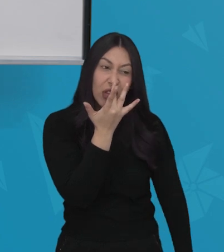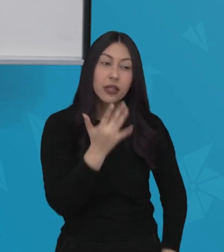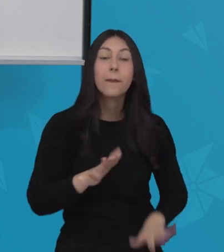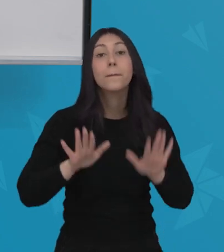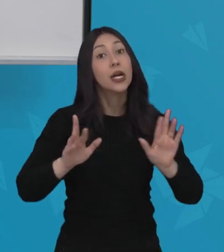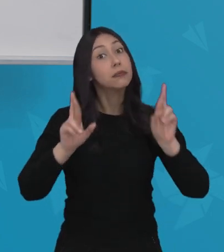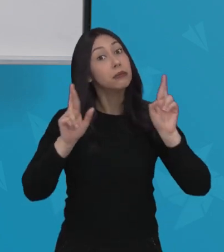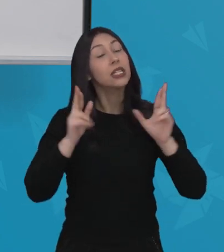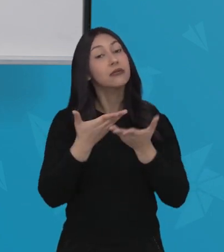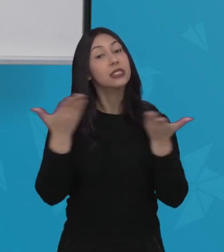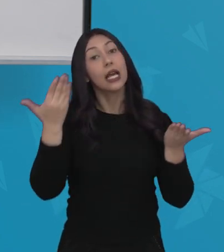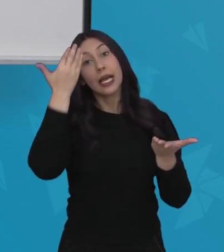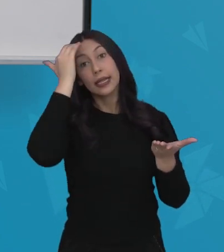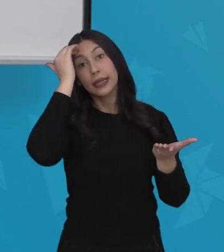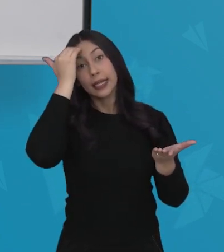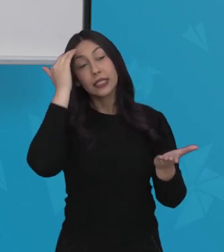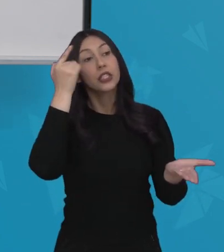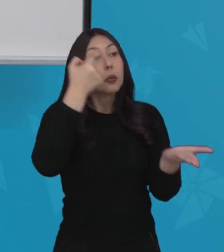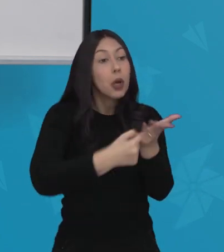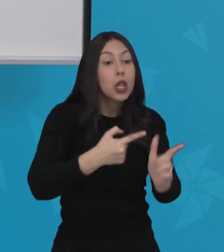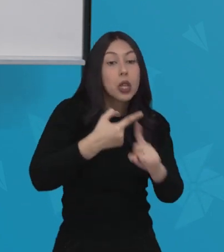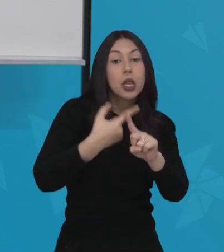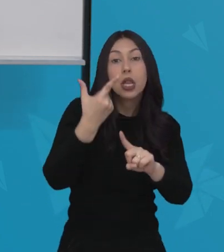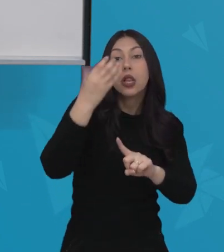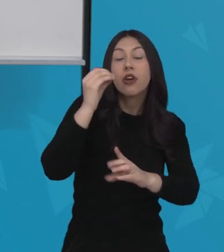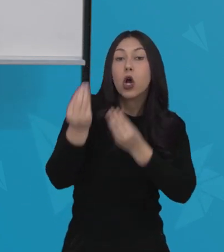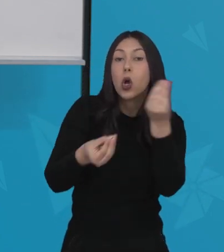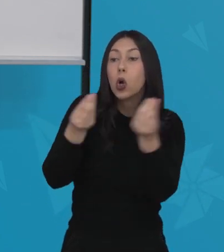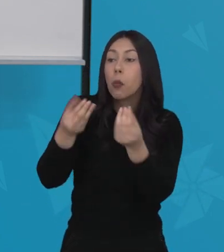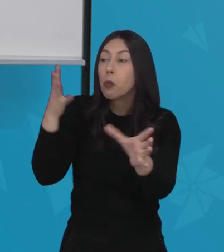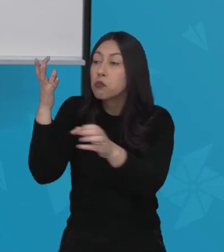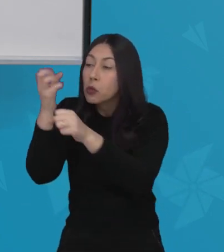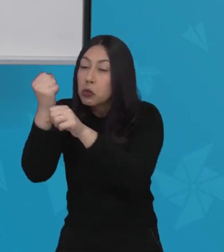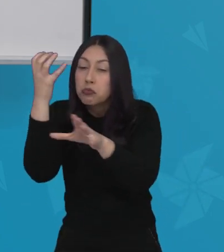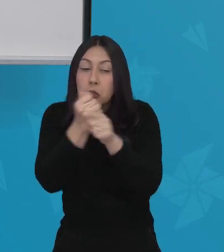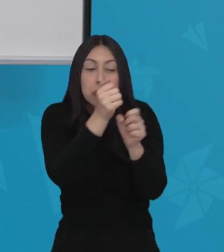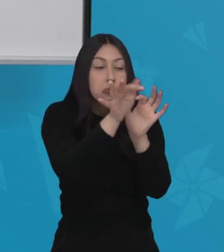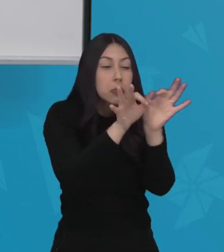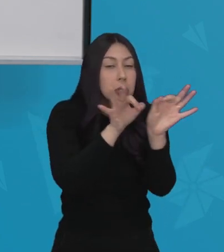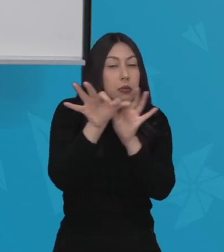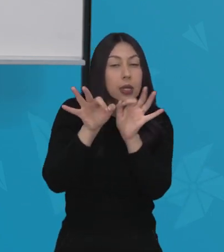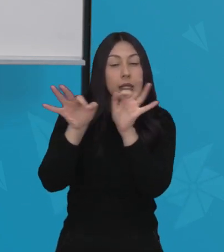mas eu espero que vocês tenham entendido o que é notação científica, como trabalhar com a notação científica, como